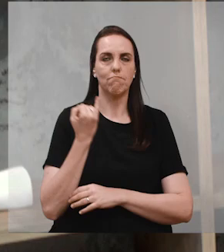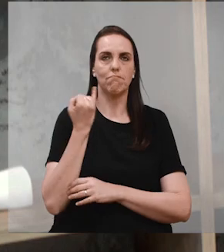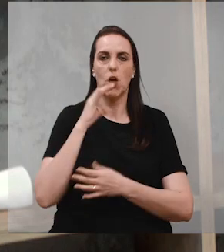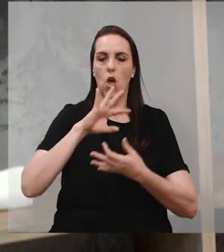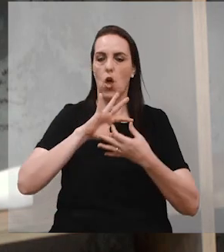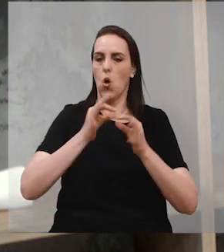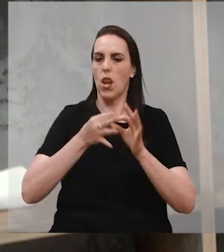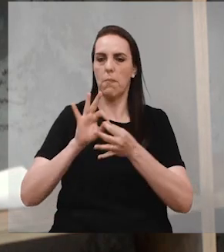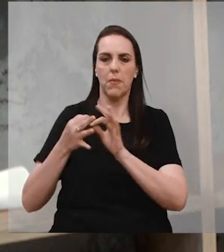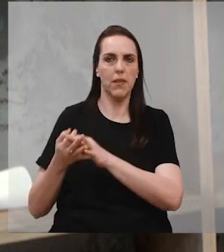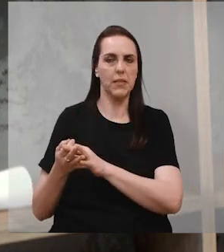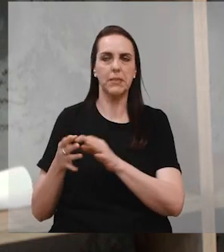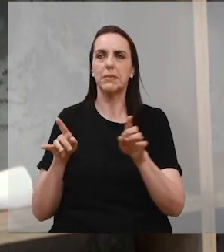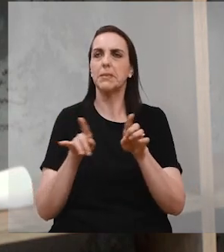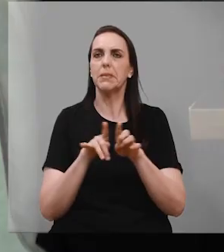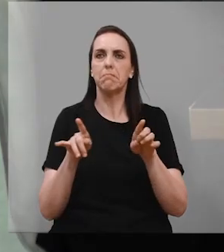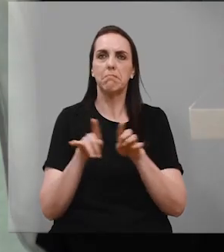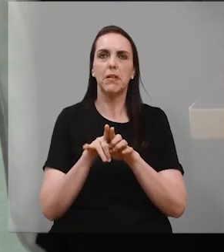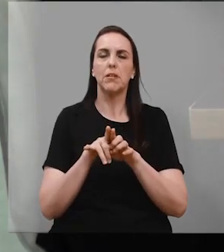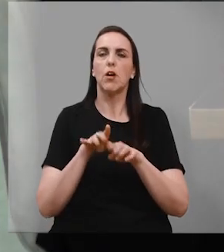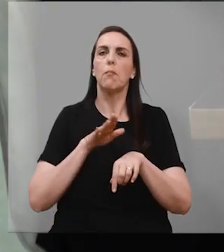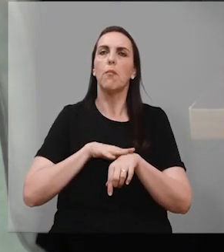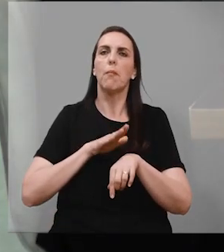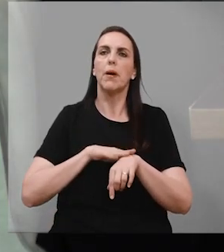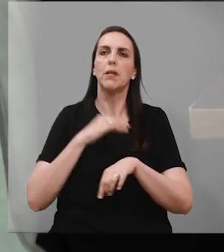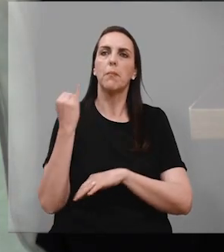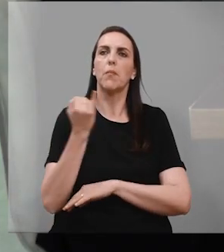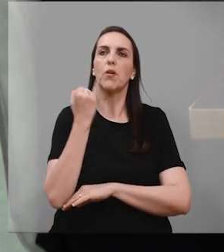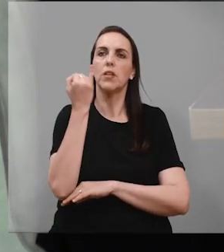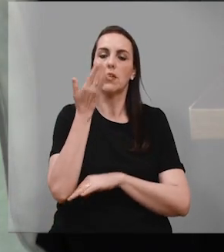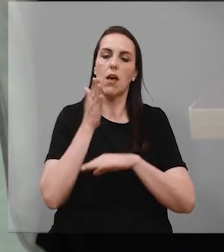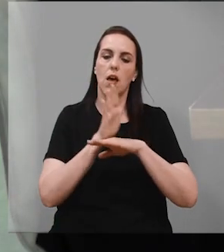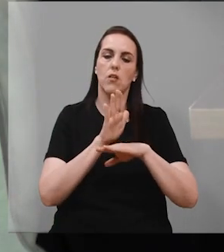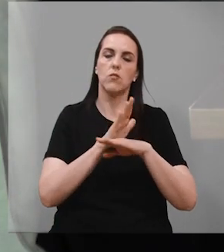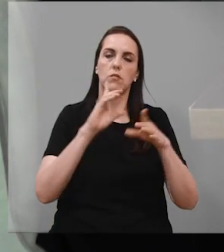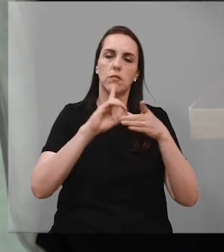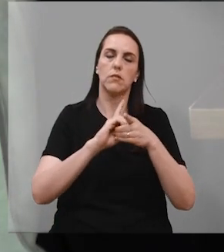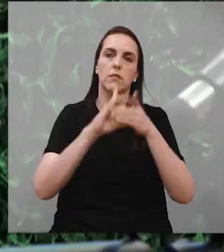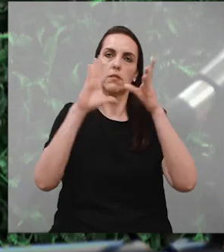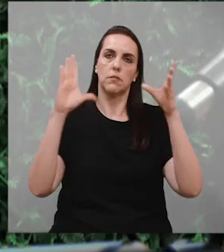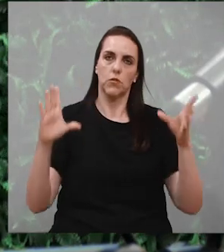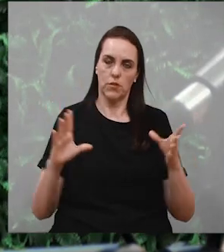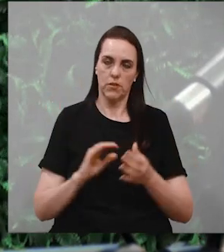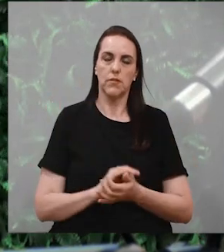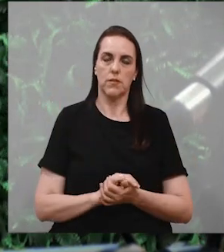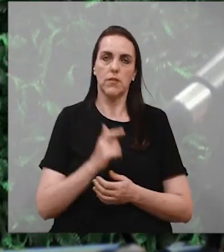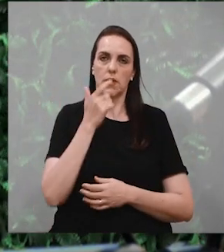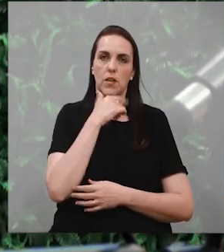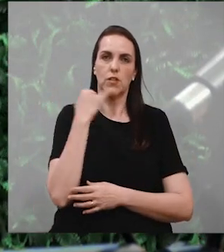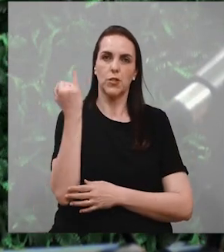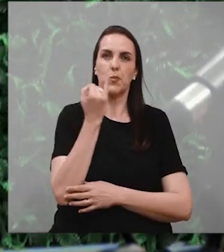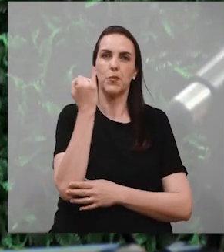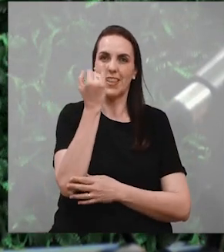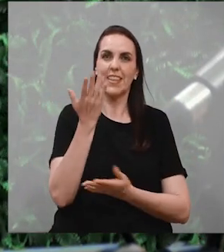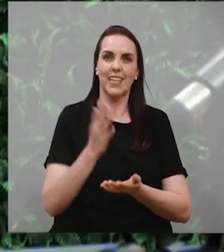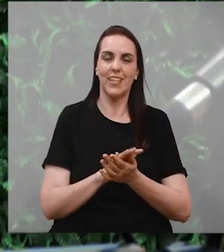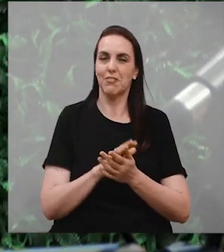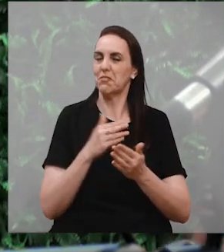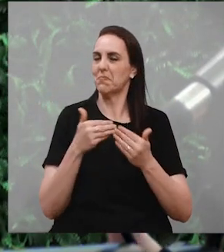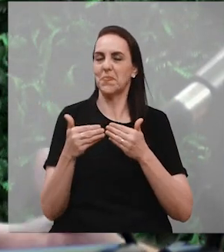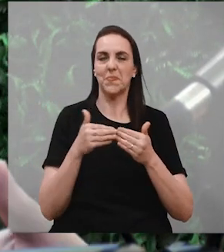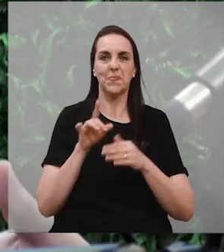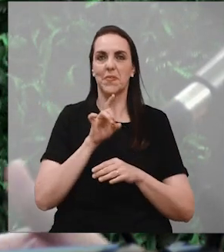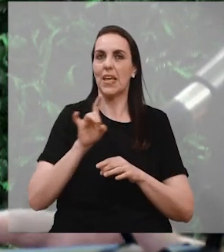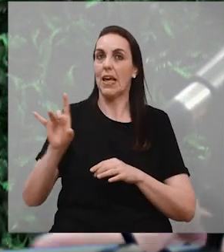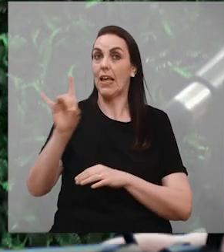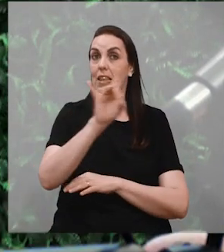Olimpíadas. Exatamente, é um momento importante porque a gente está auxiliando também na democracia, né? Acho que é importante porque, independente,